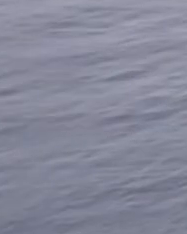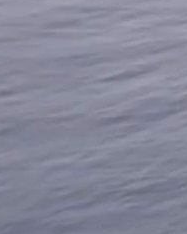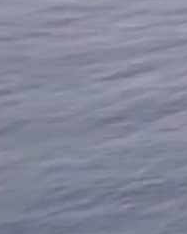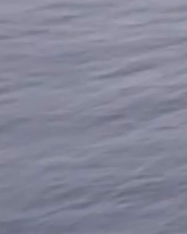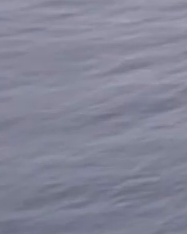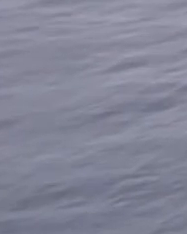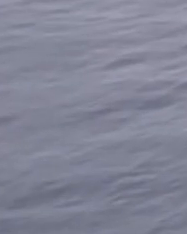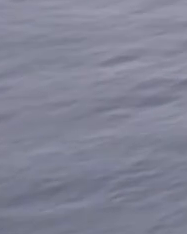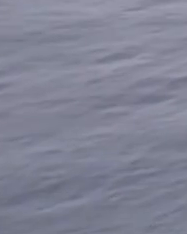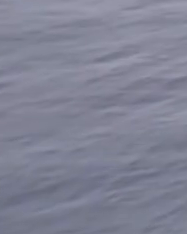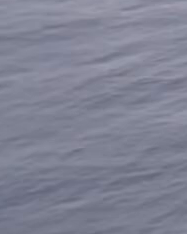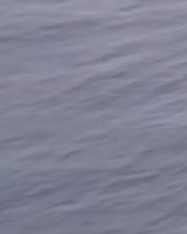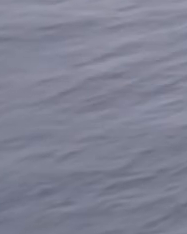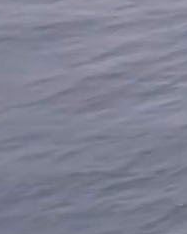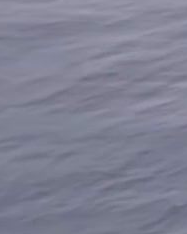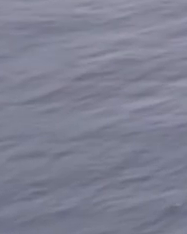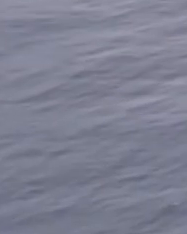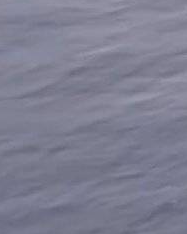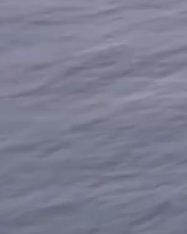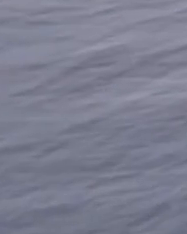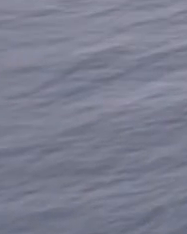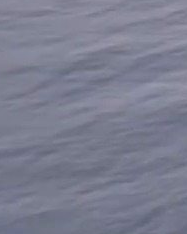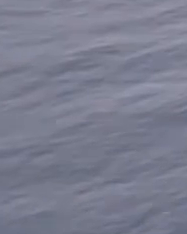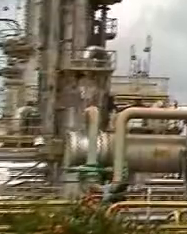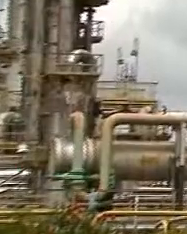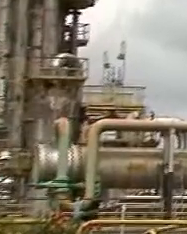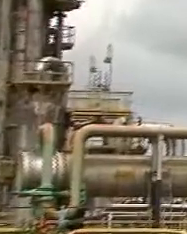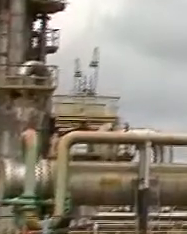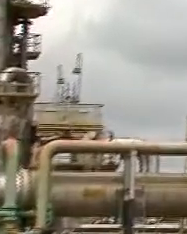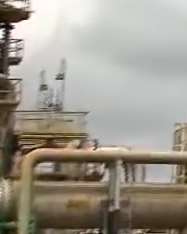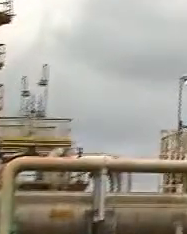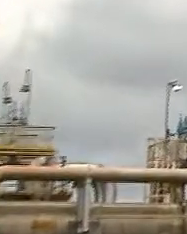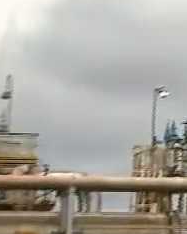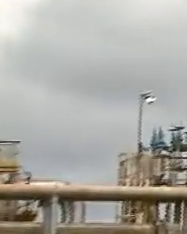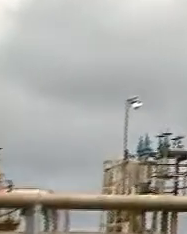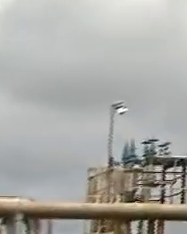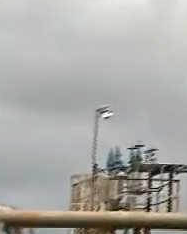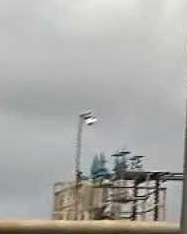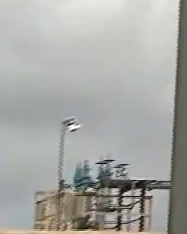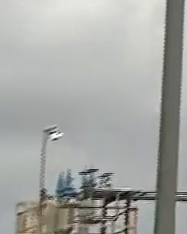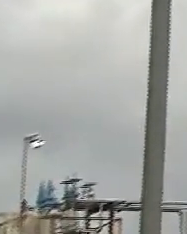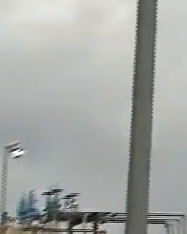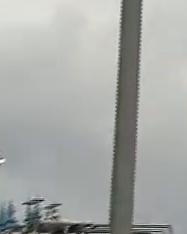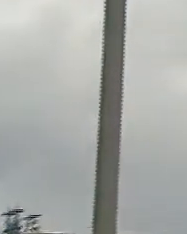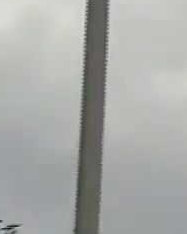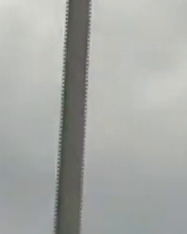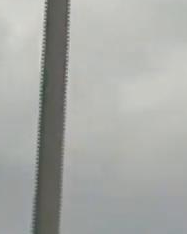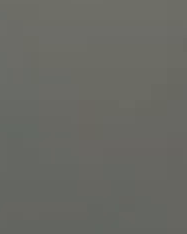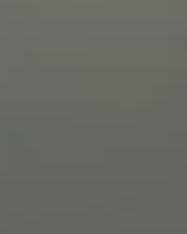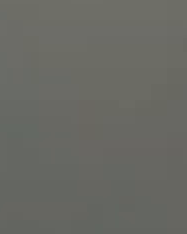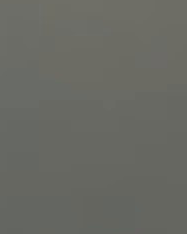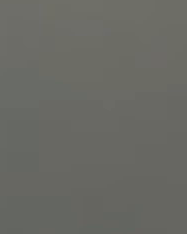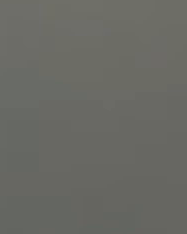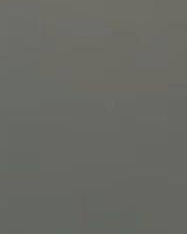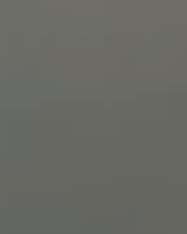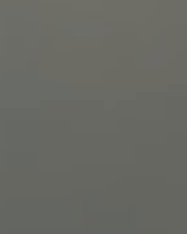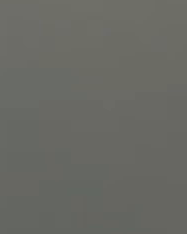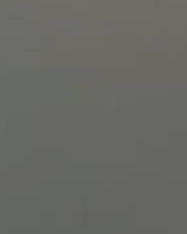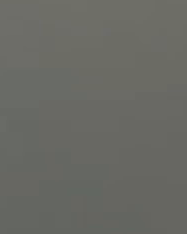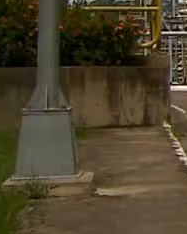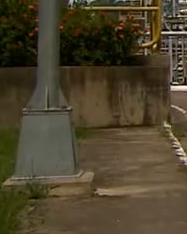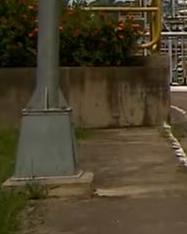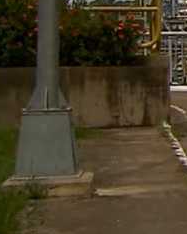o aumento foi de 2%. O volume produzido no mês passado no Brasil é a quinta maior média mensal de produção